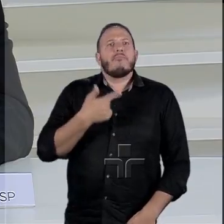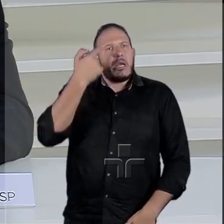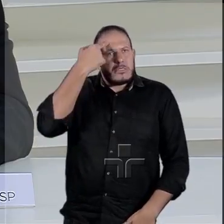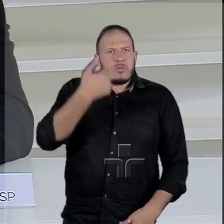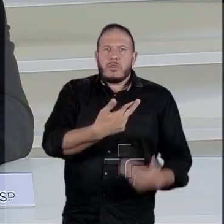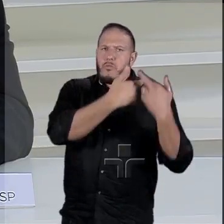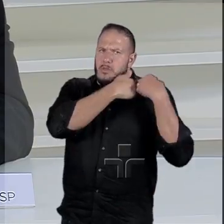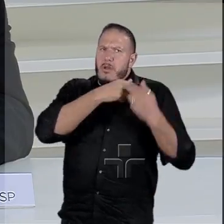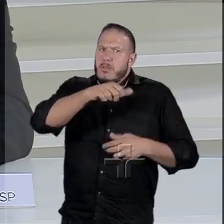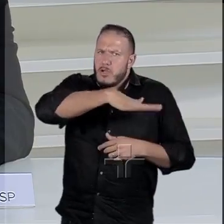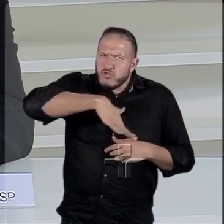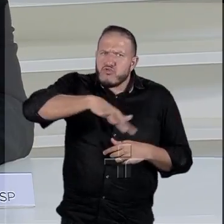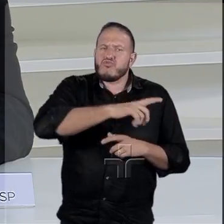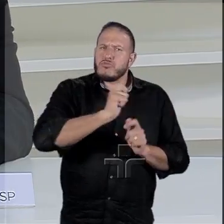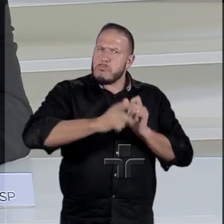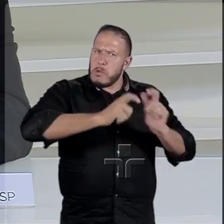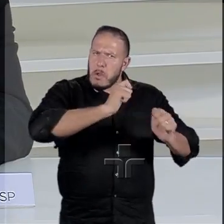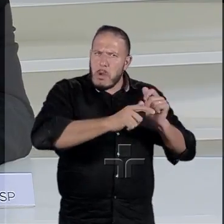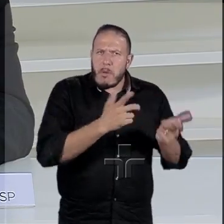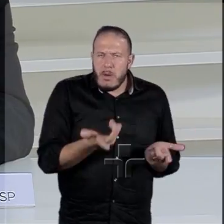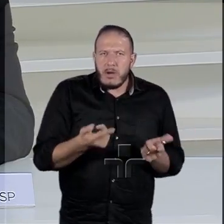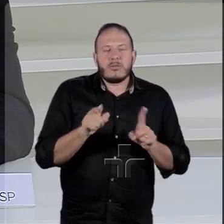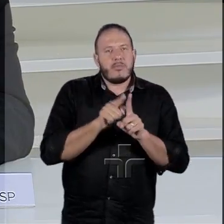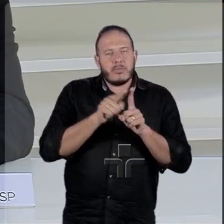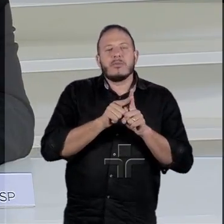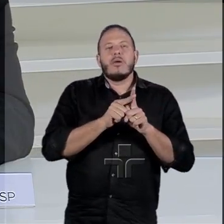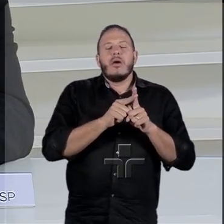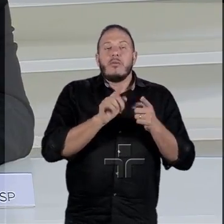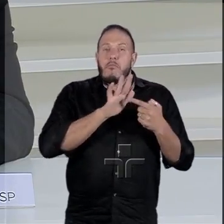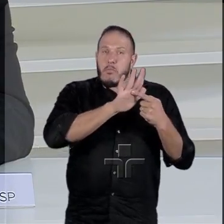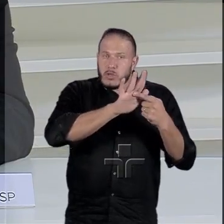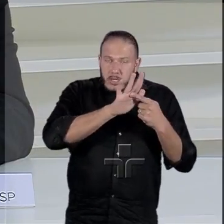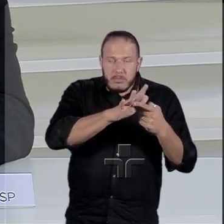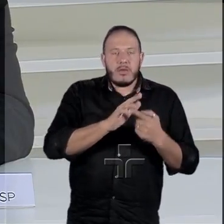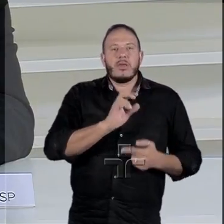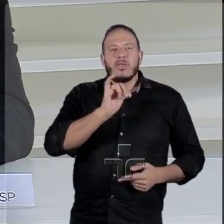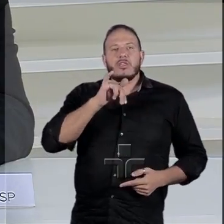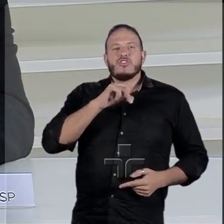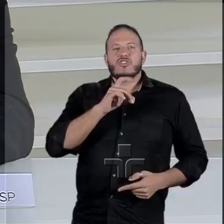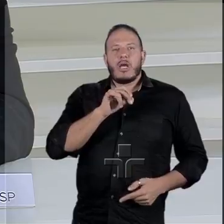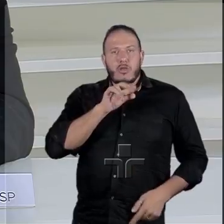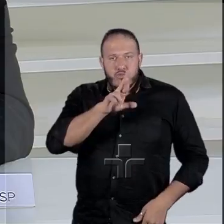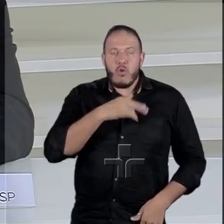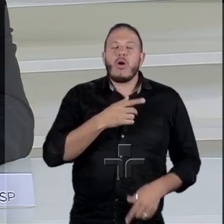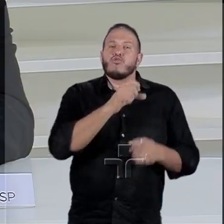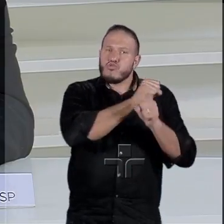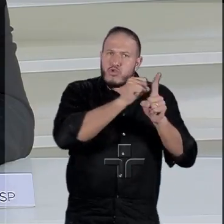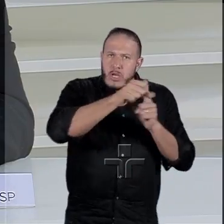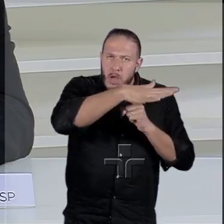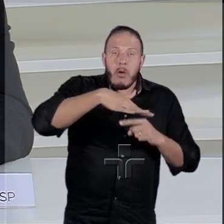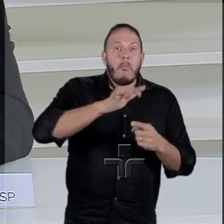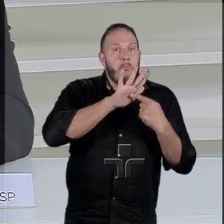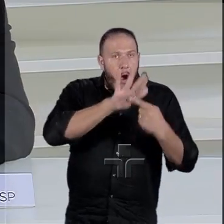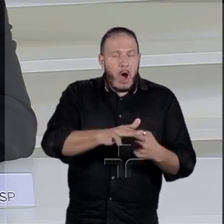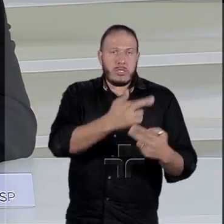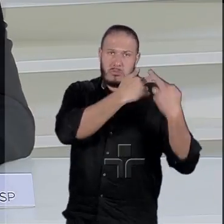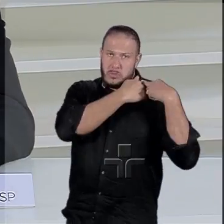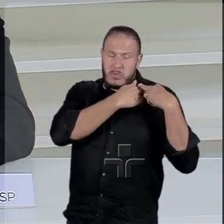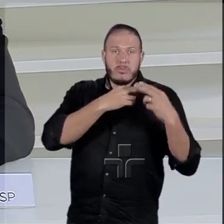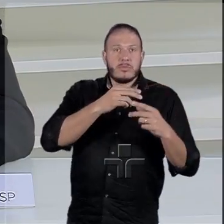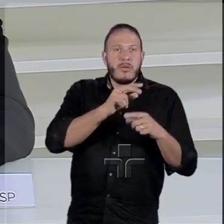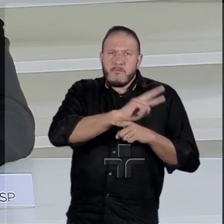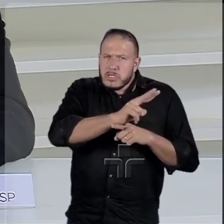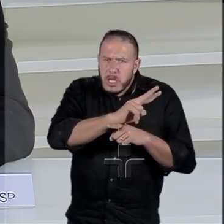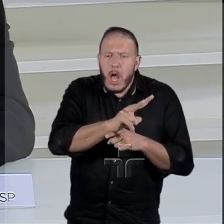responsabilidade fiscal. Os indicadores sociais do Espírito Santo mostram que responsabilidade fiscal e política social é